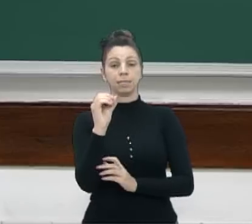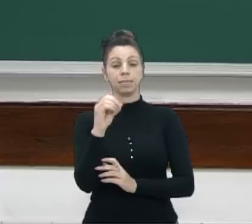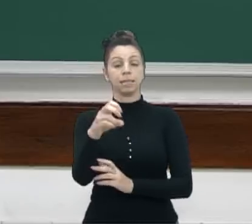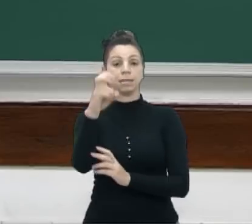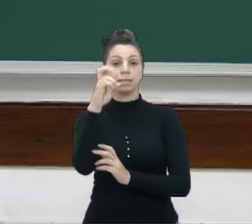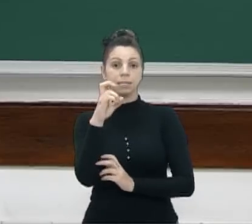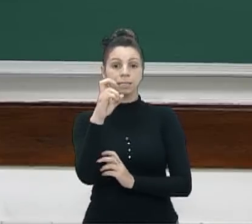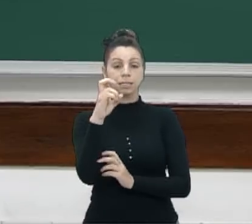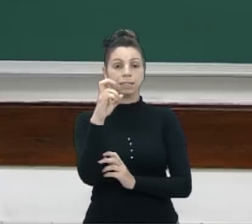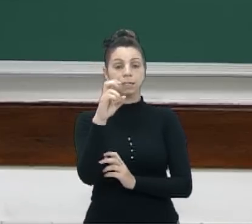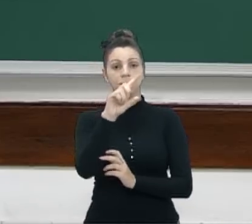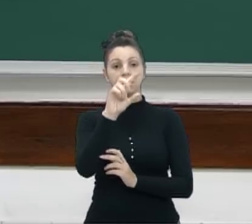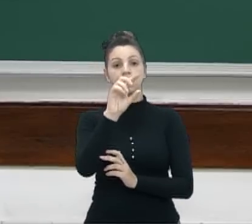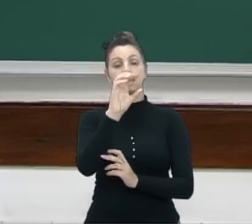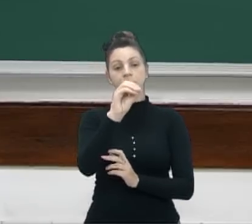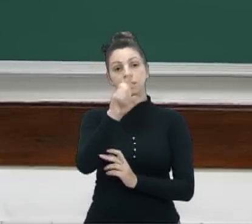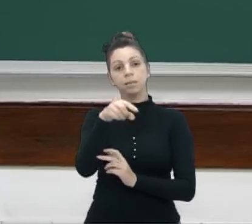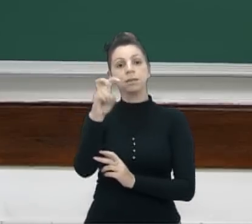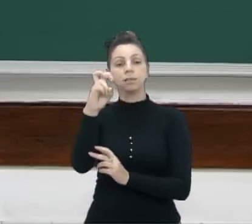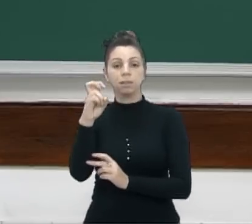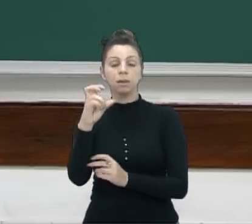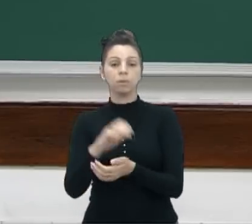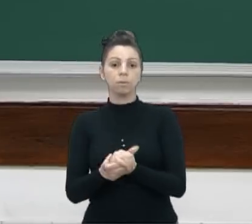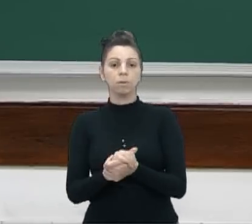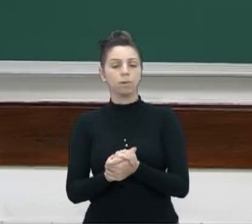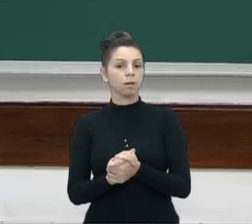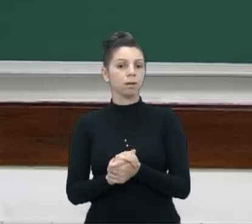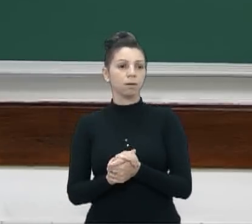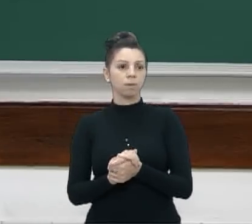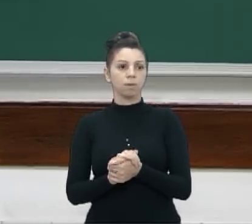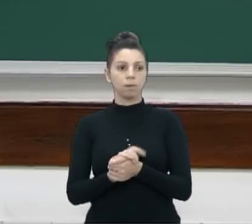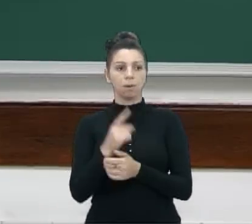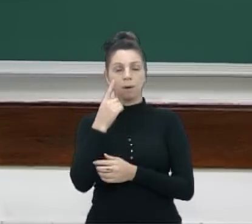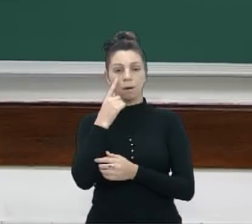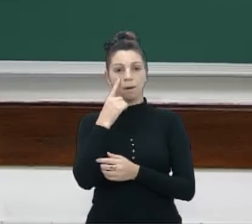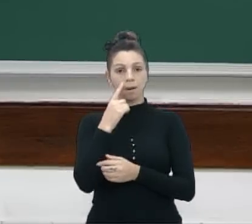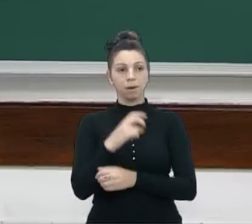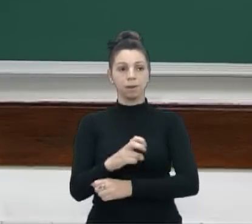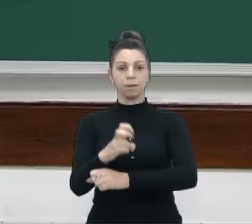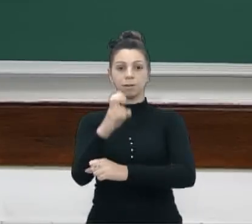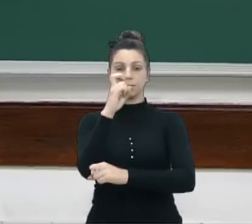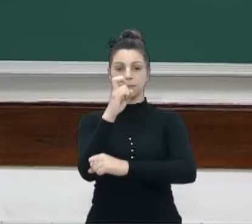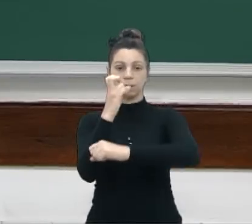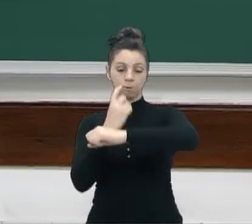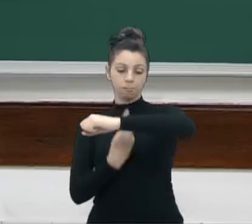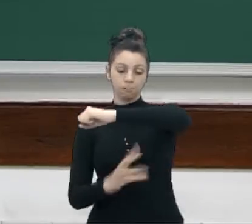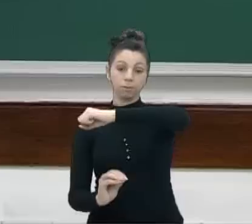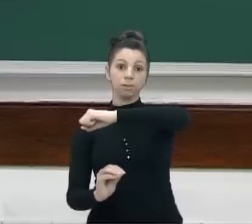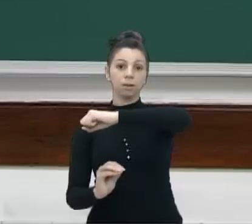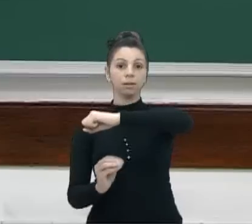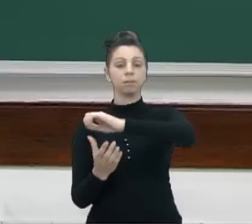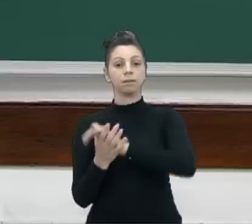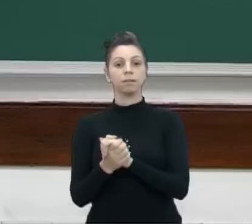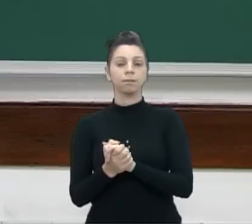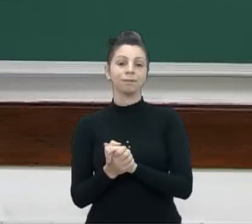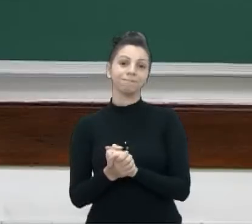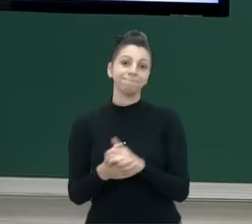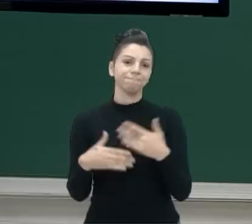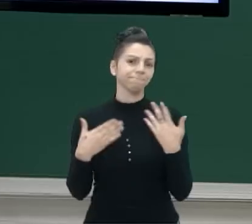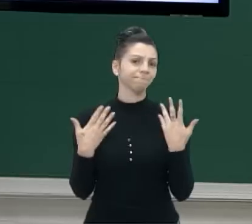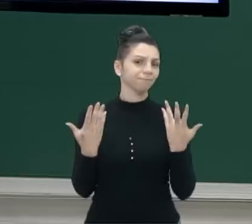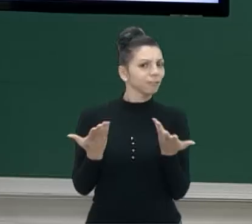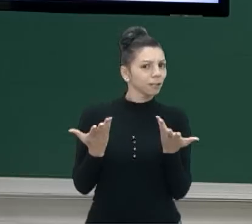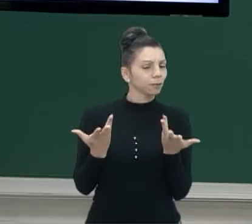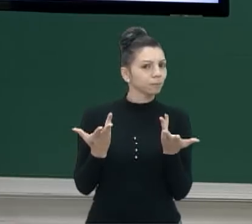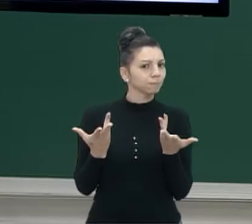no numerador e o 10 no denominador. Olha lá, 5 décimos. Ah, então